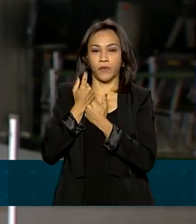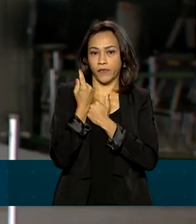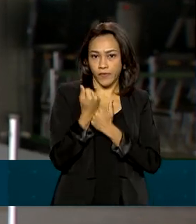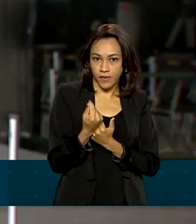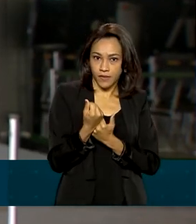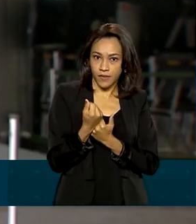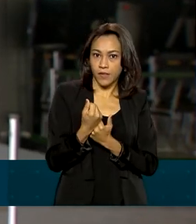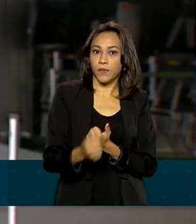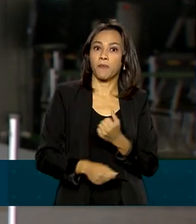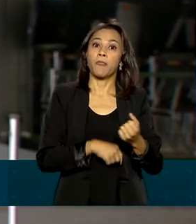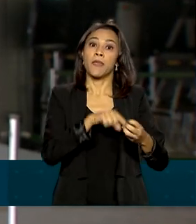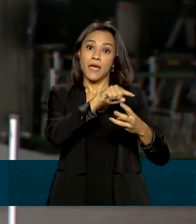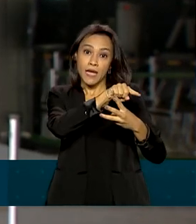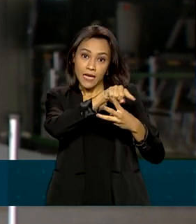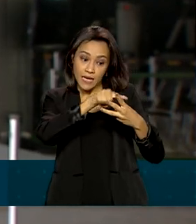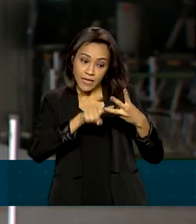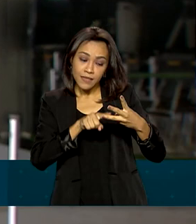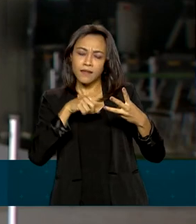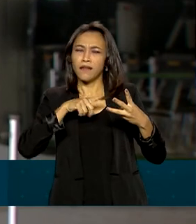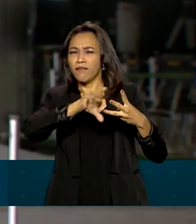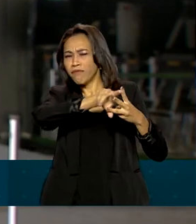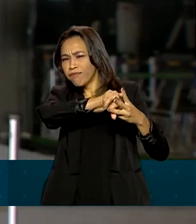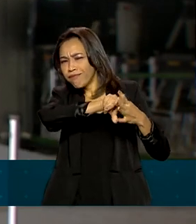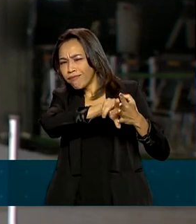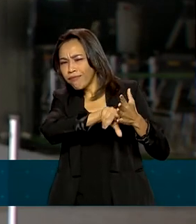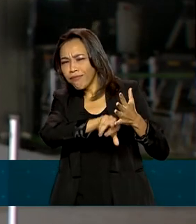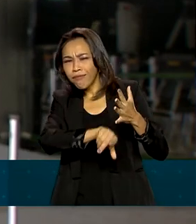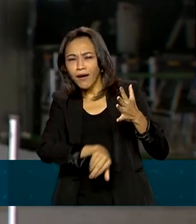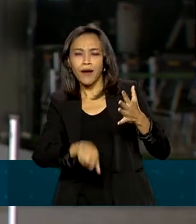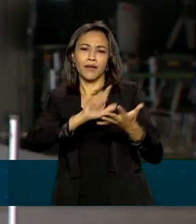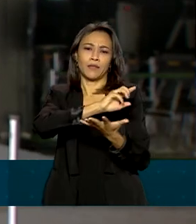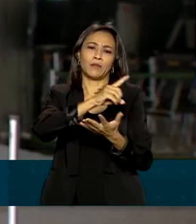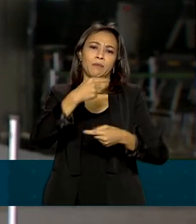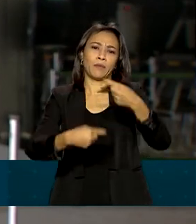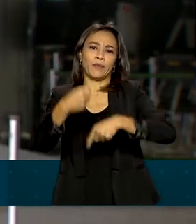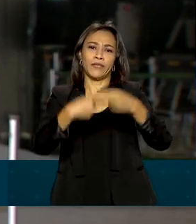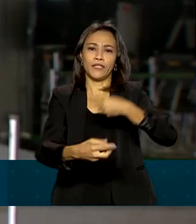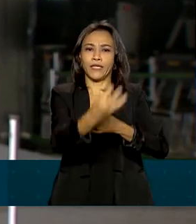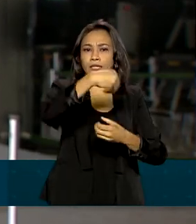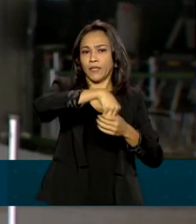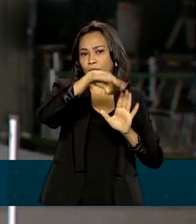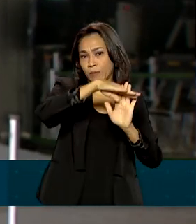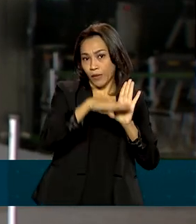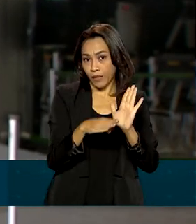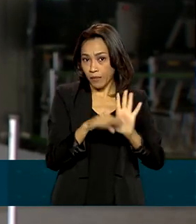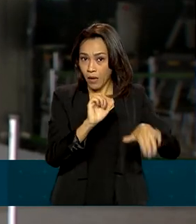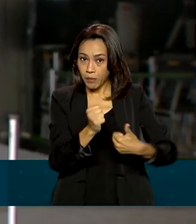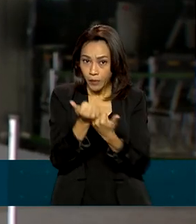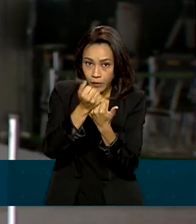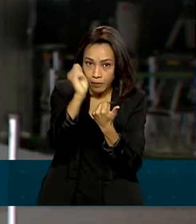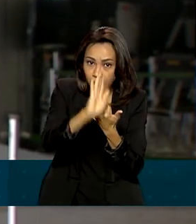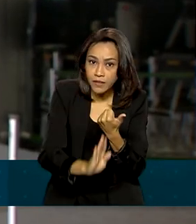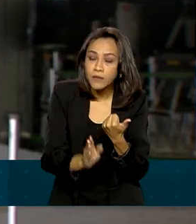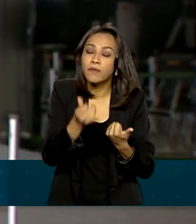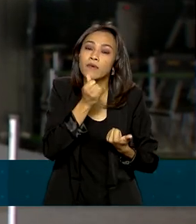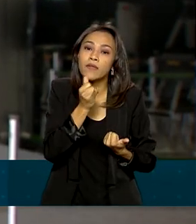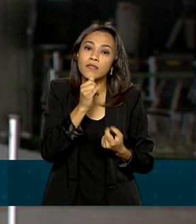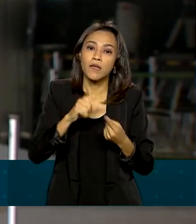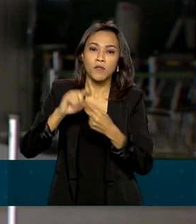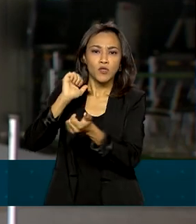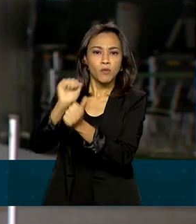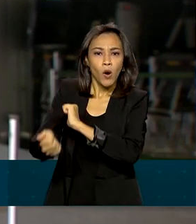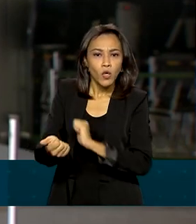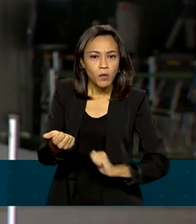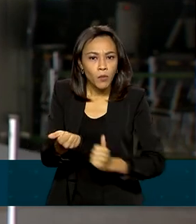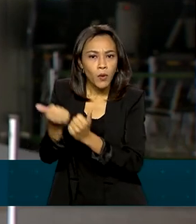Além disso o auxílio Brasil entrega outras políticas públicas aí para ajudar na emancipação das famílias por exemplo qual seria